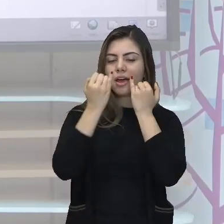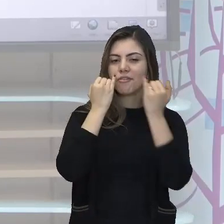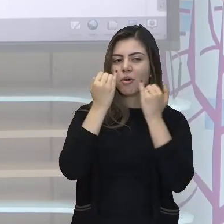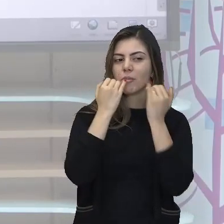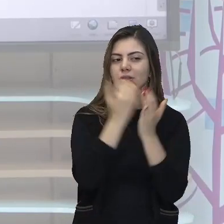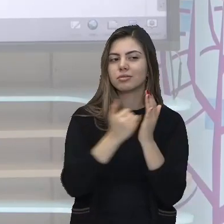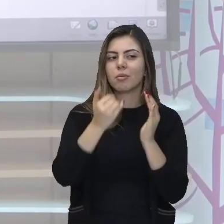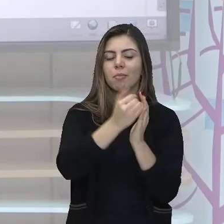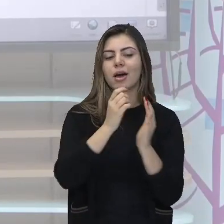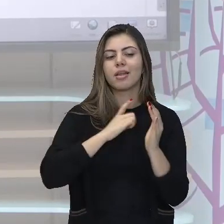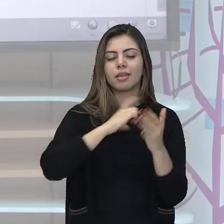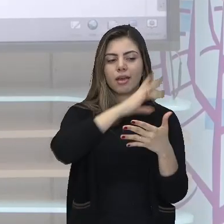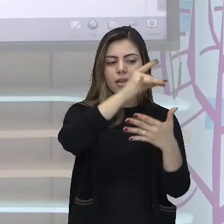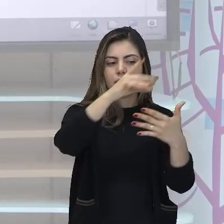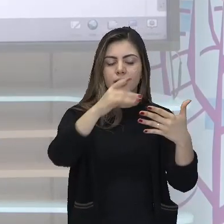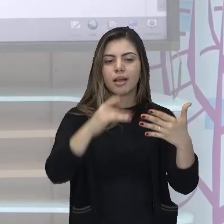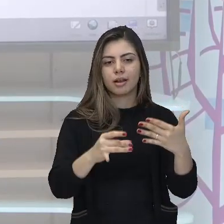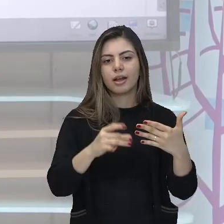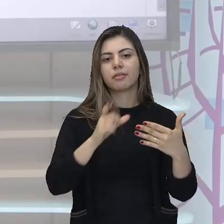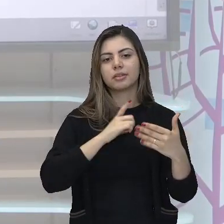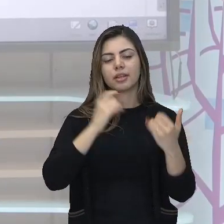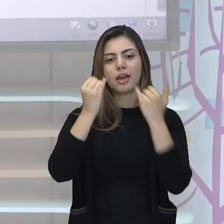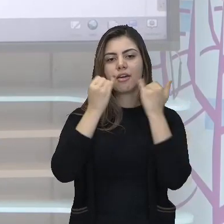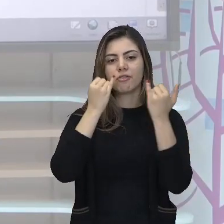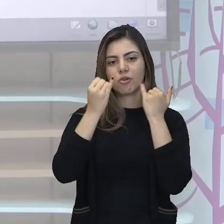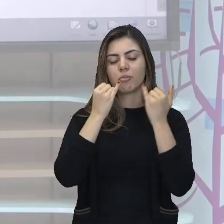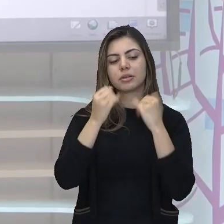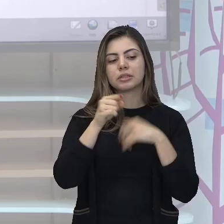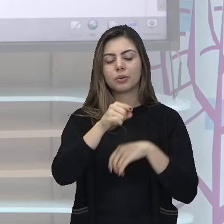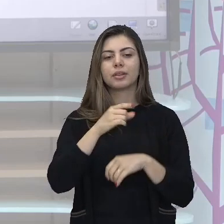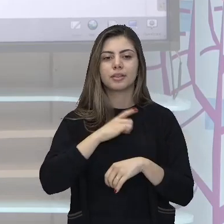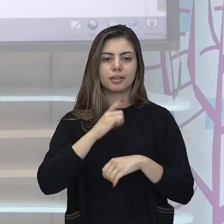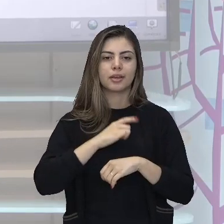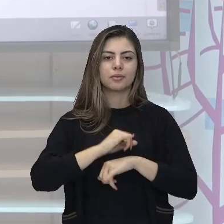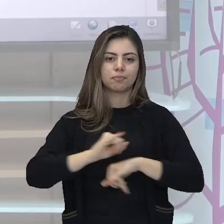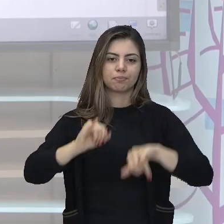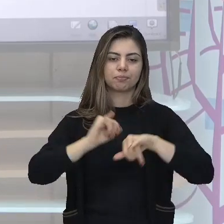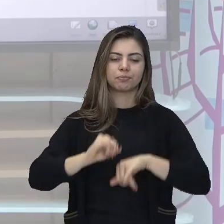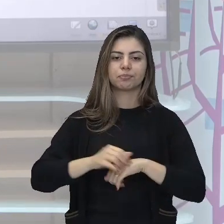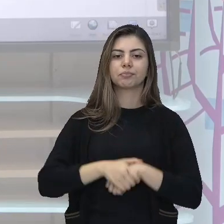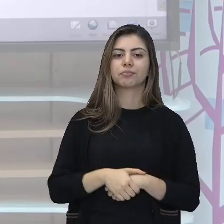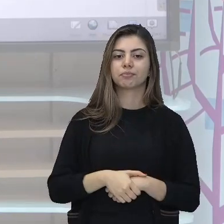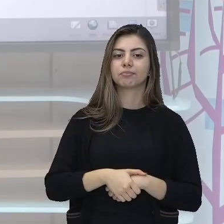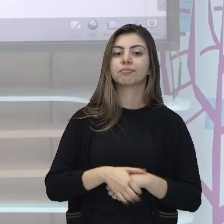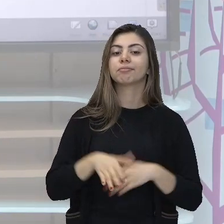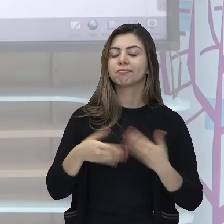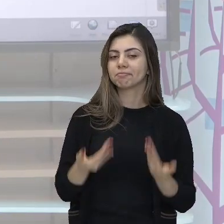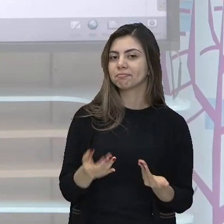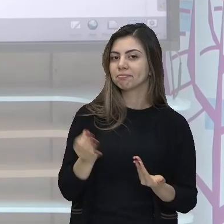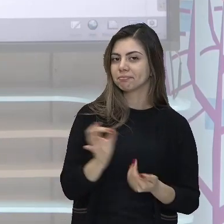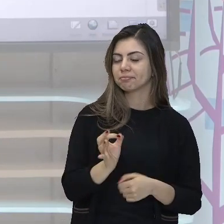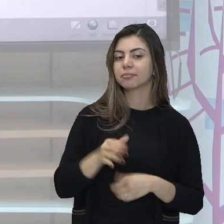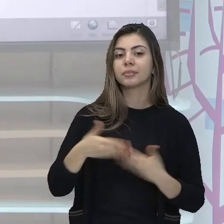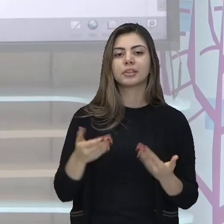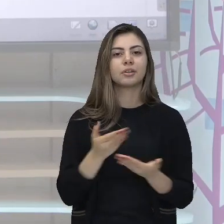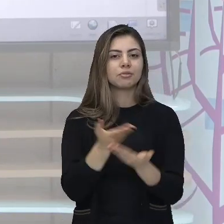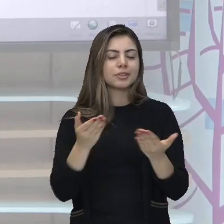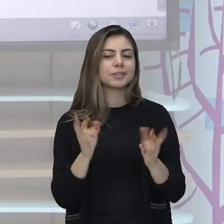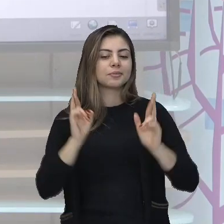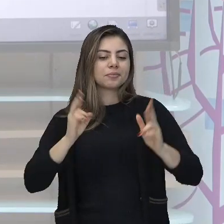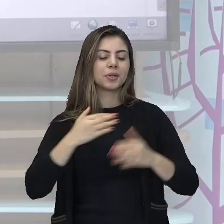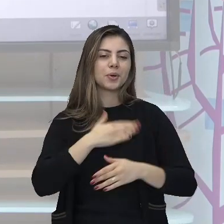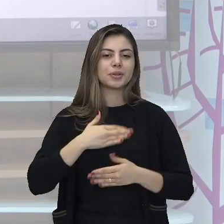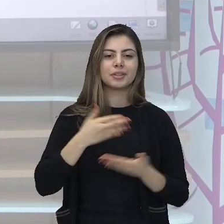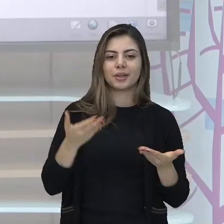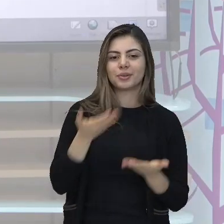ser mais claro em relação à mensagem que está tentando se transmitir. Perfeito? Espero que tenham gostado da aula